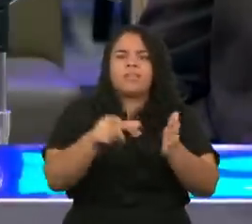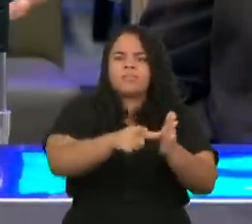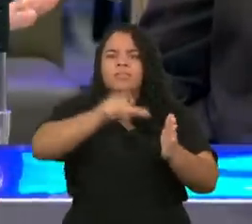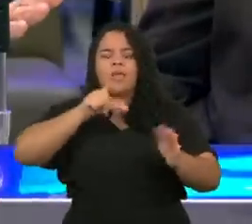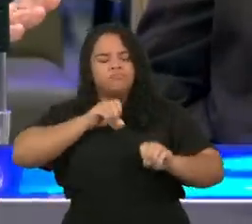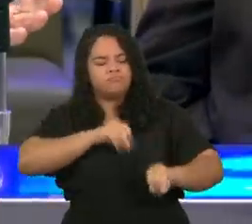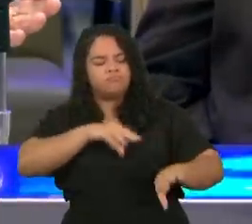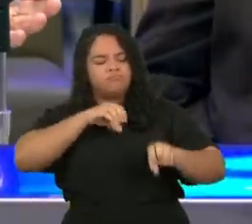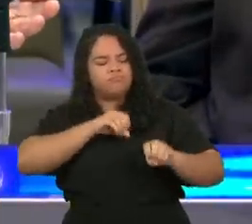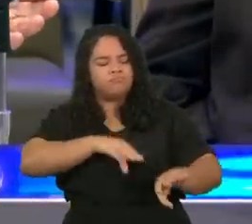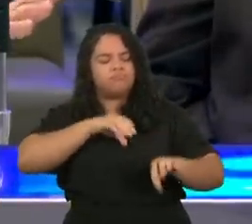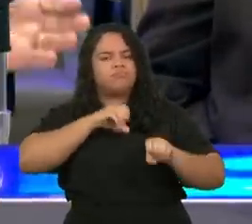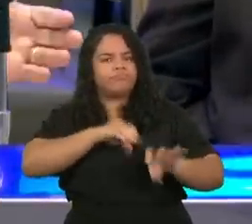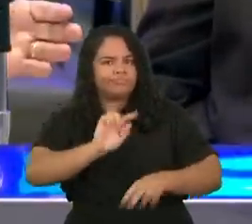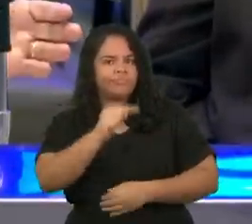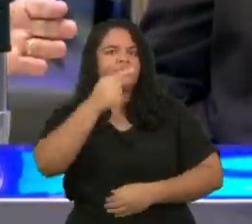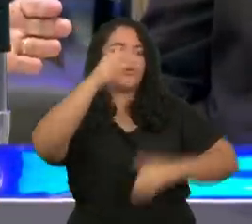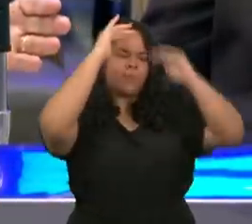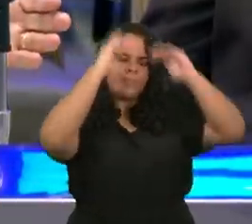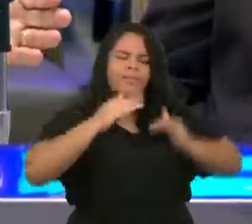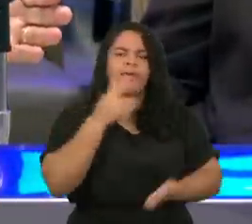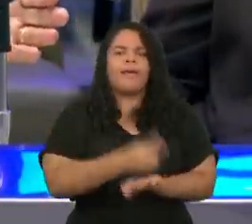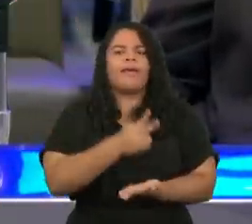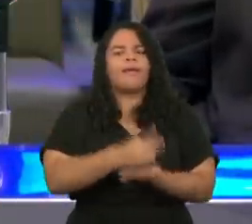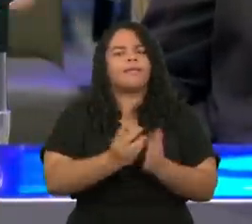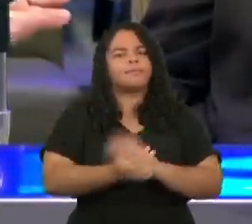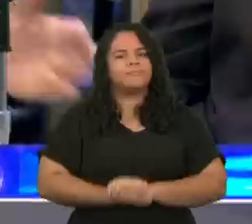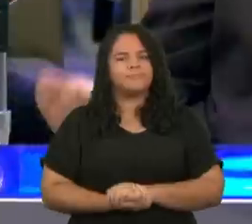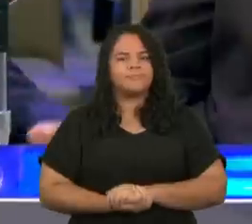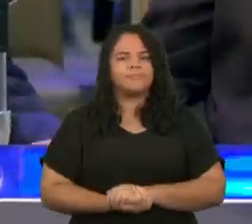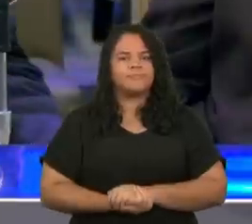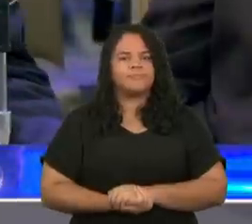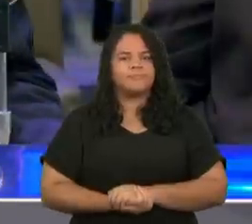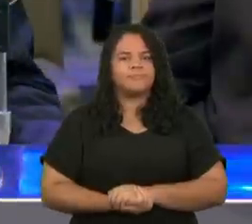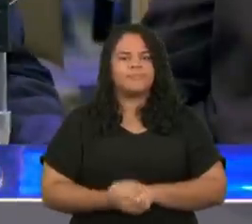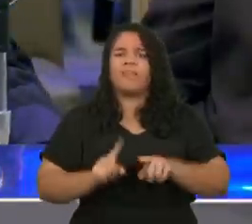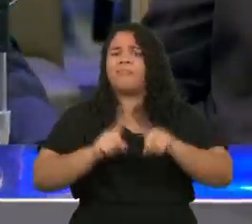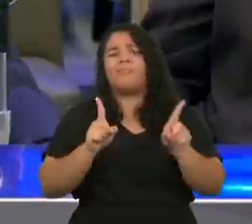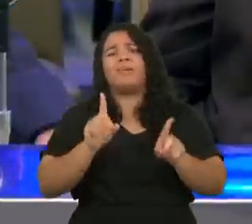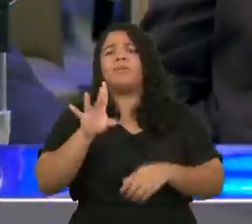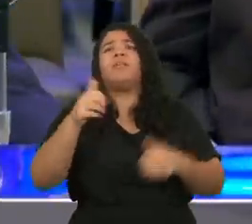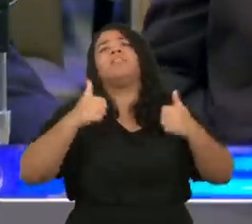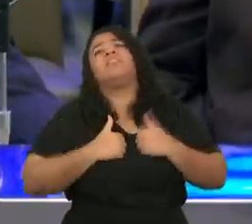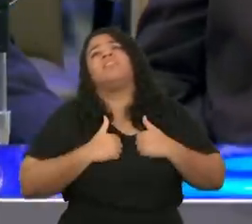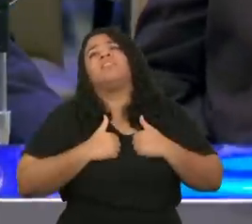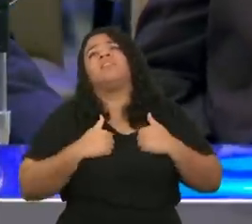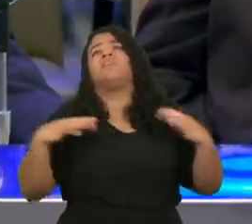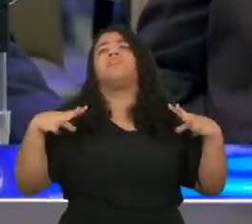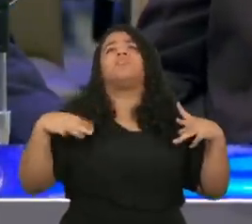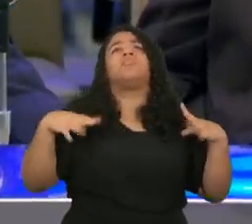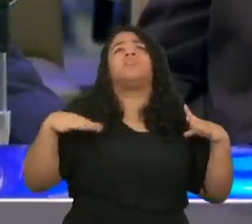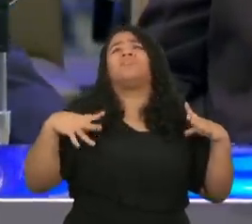a trabalhar sim ou não irmãos você não quer ter trabalho não quer ter trabalho você é um pai